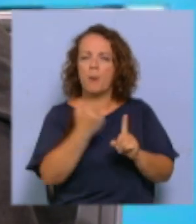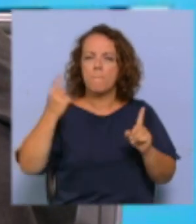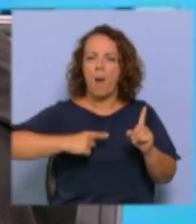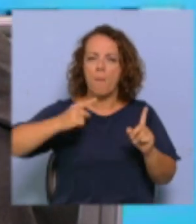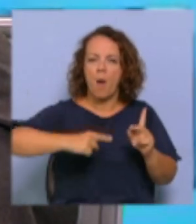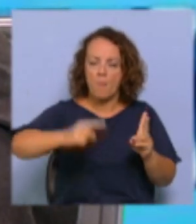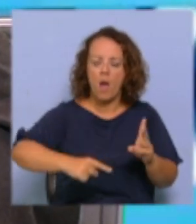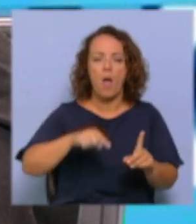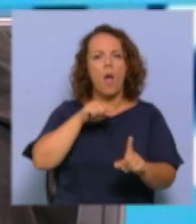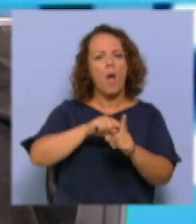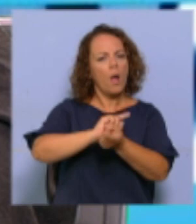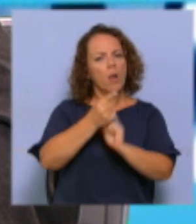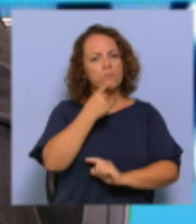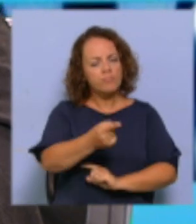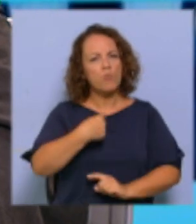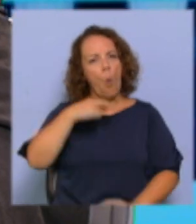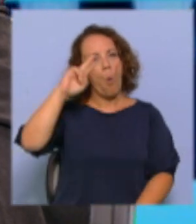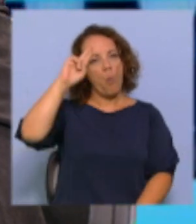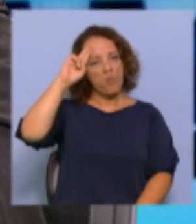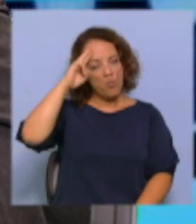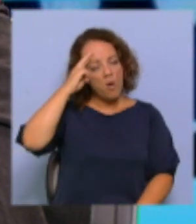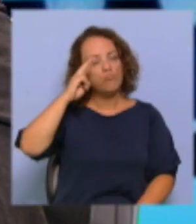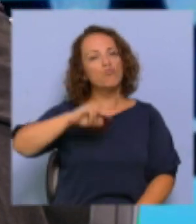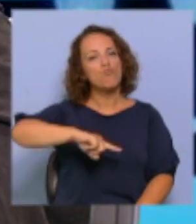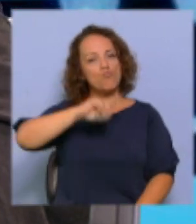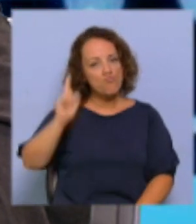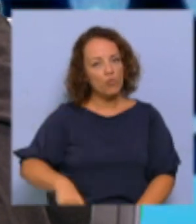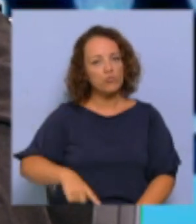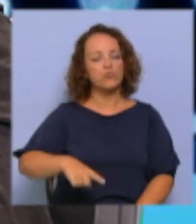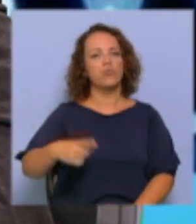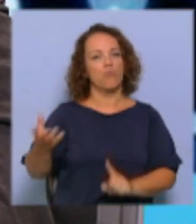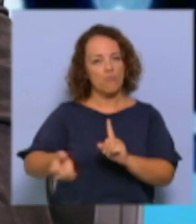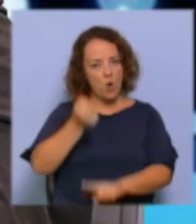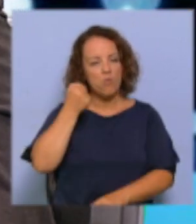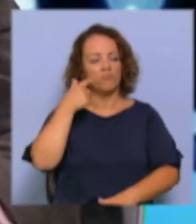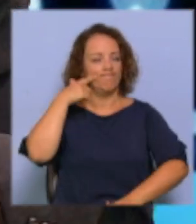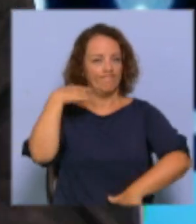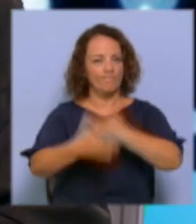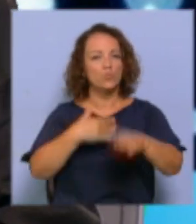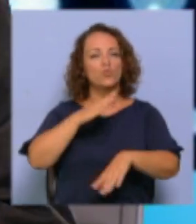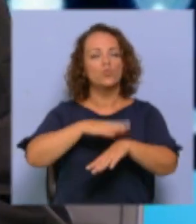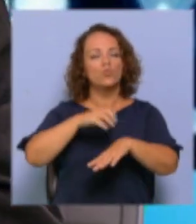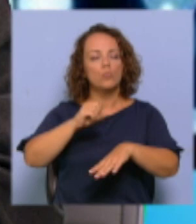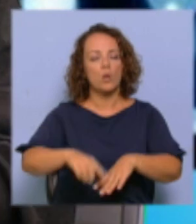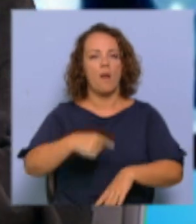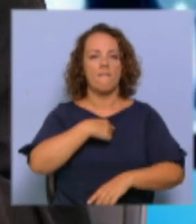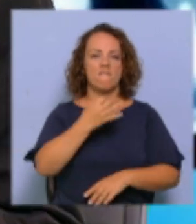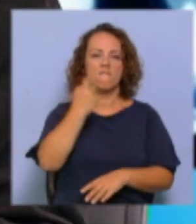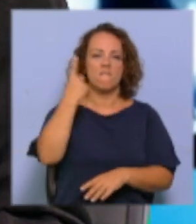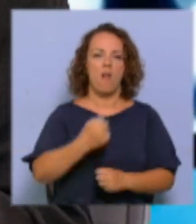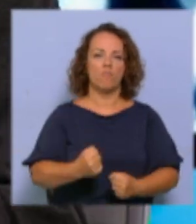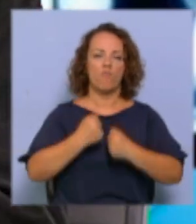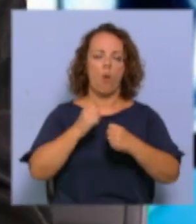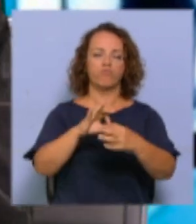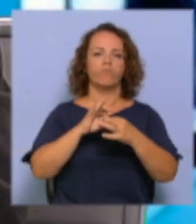que ele superou isso pela sua fé, pela intensidade da sua comunhão com Cristo. E por isso